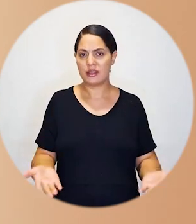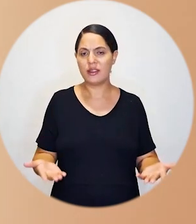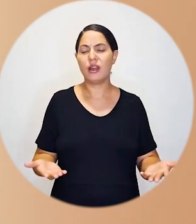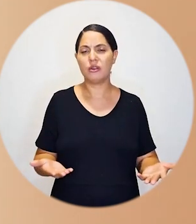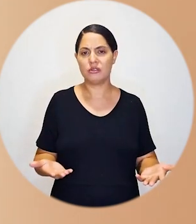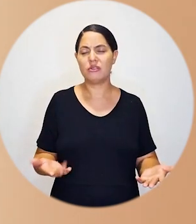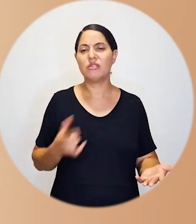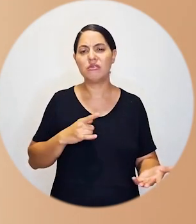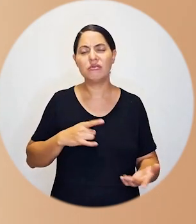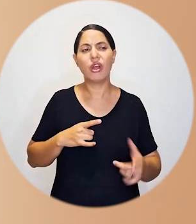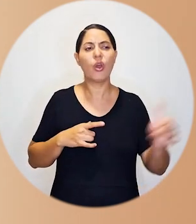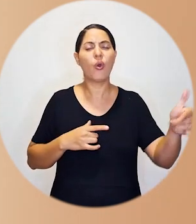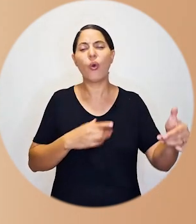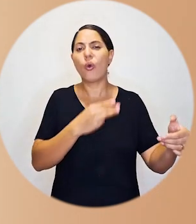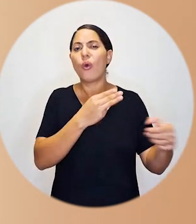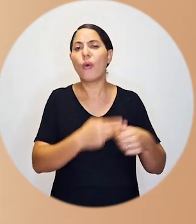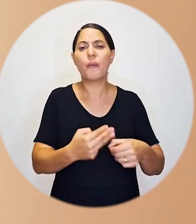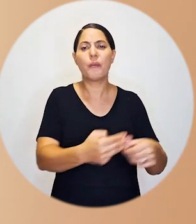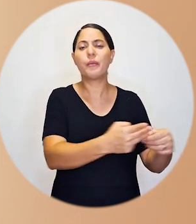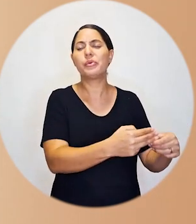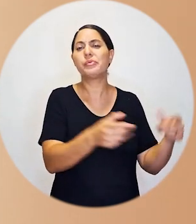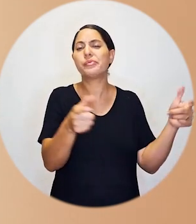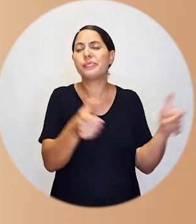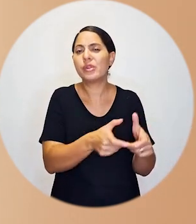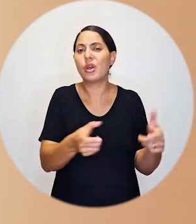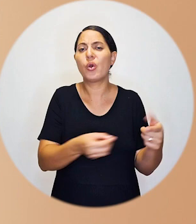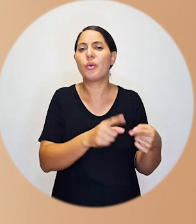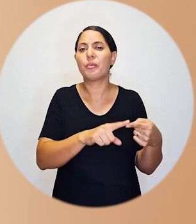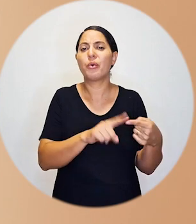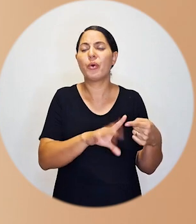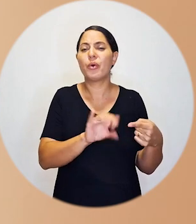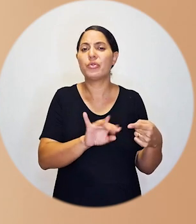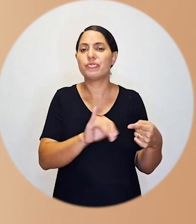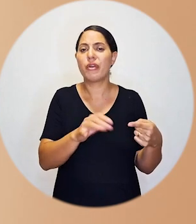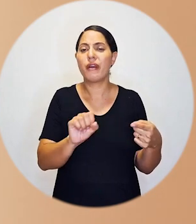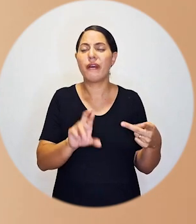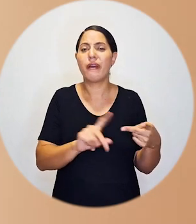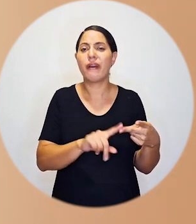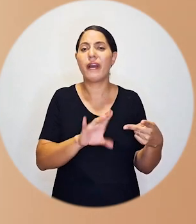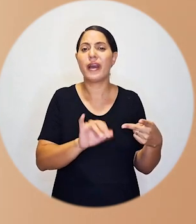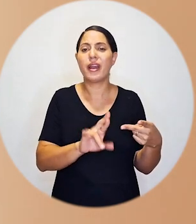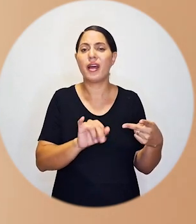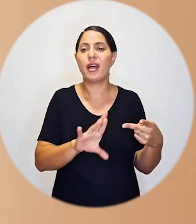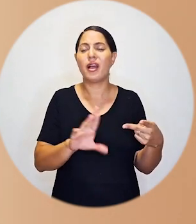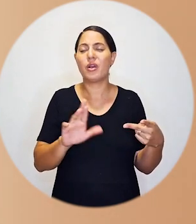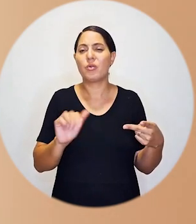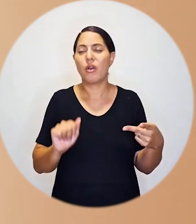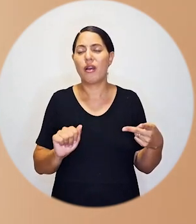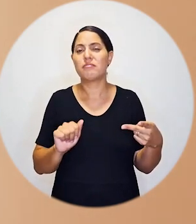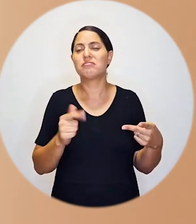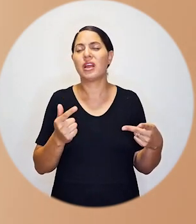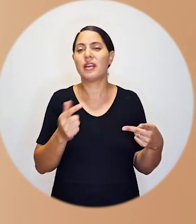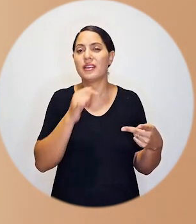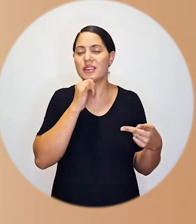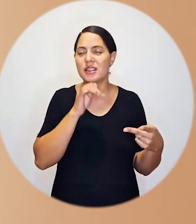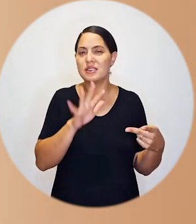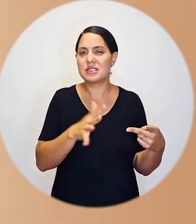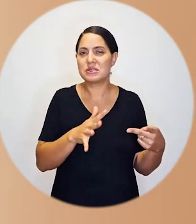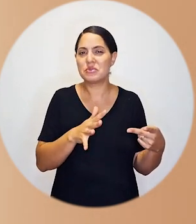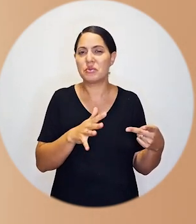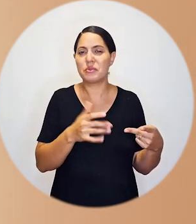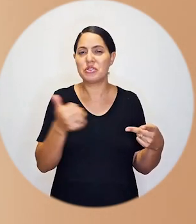disso, municípios pequenos como Bujari, Tarauacá, que têm populações entre 15 e 30